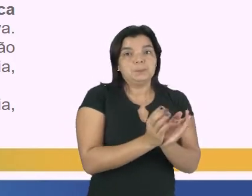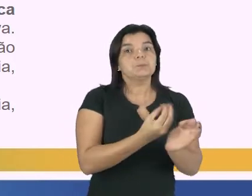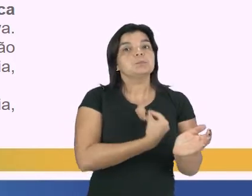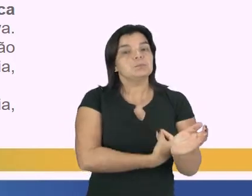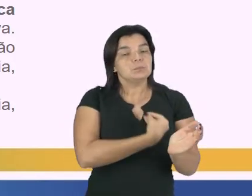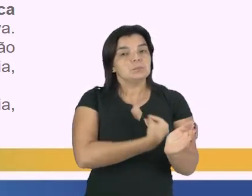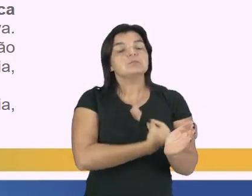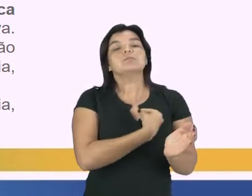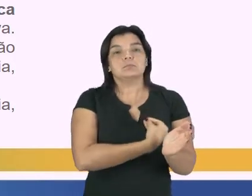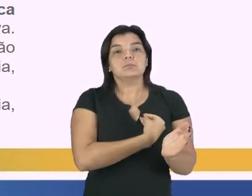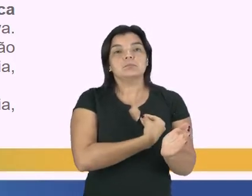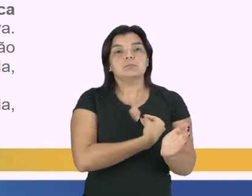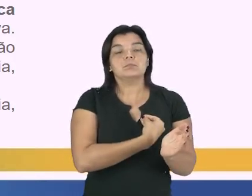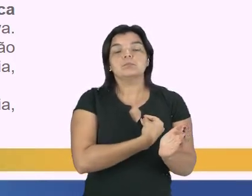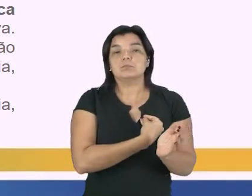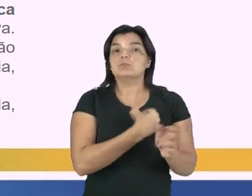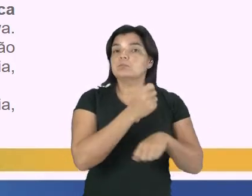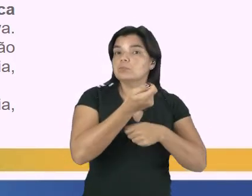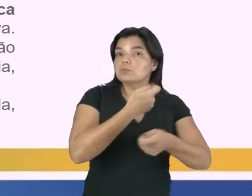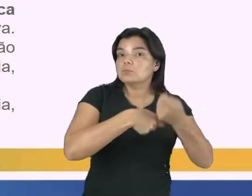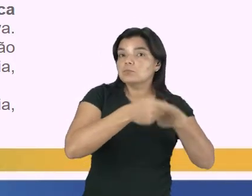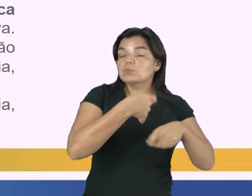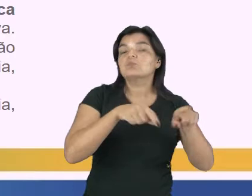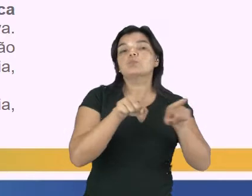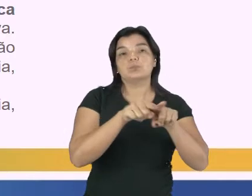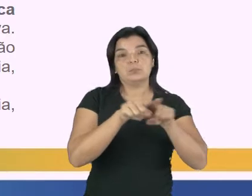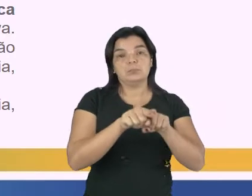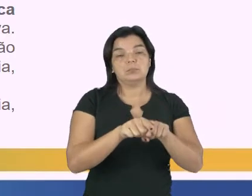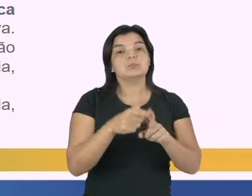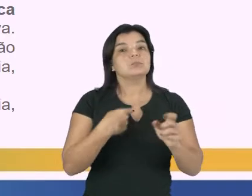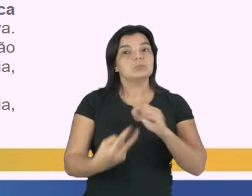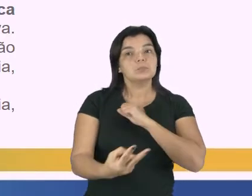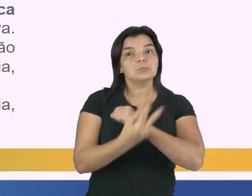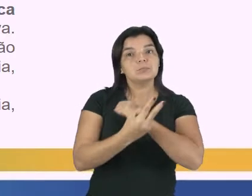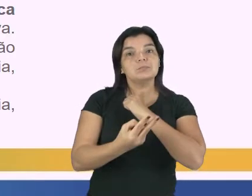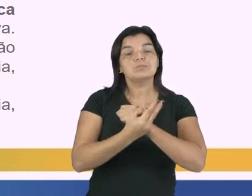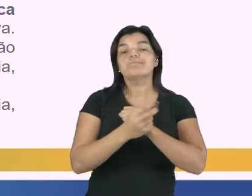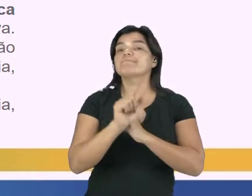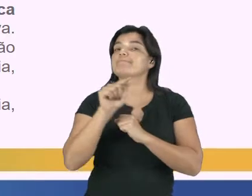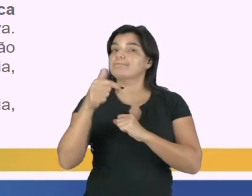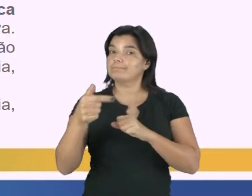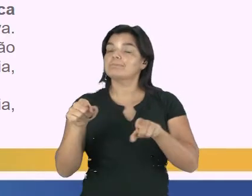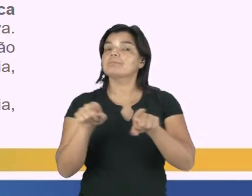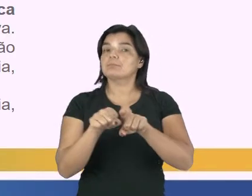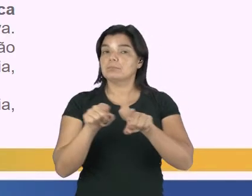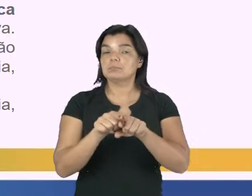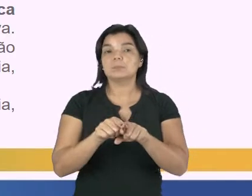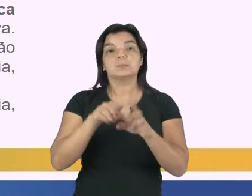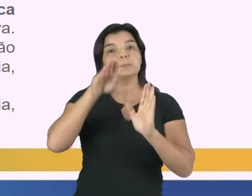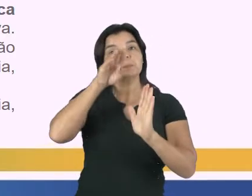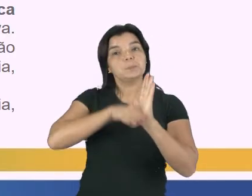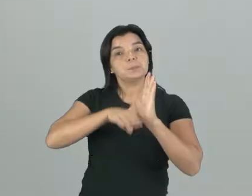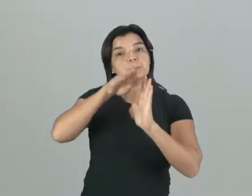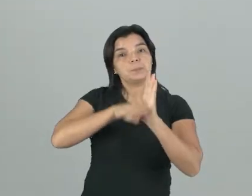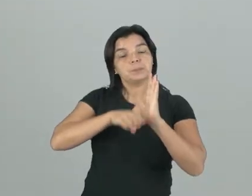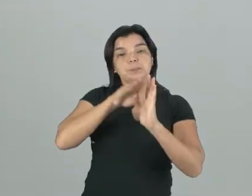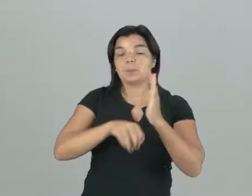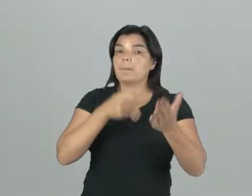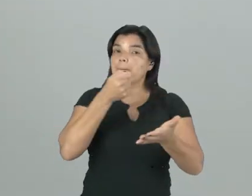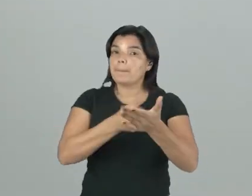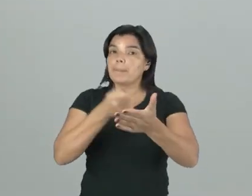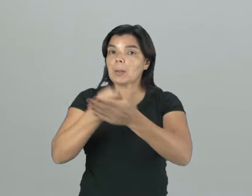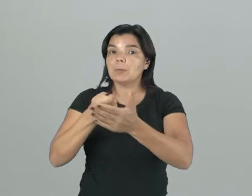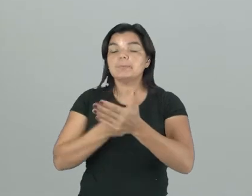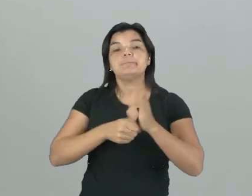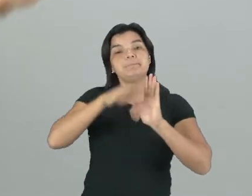dessa união aduaneira se protegem. Então, entre eles existe uma tarifa que é comum